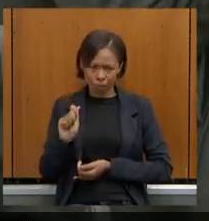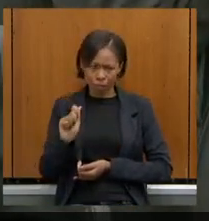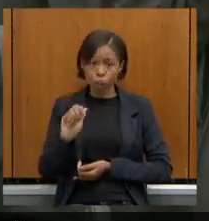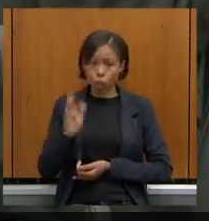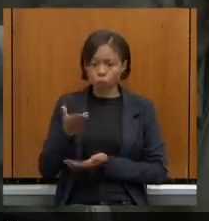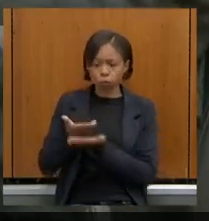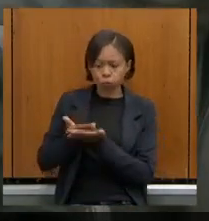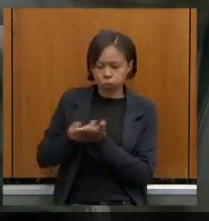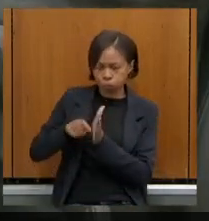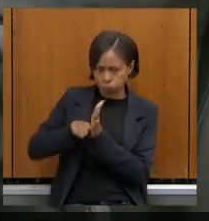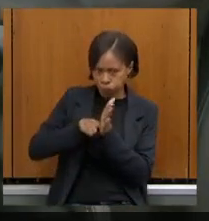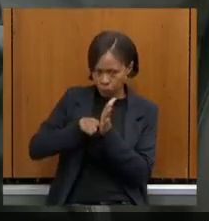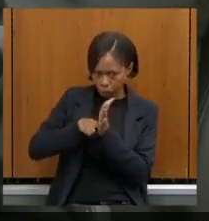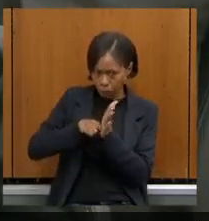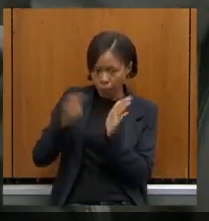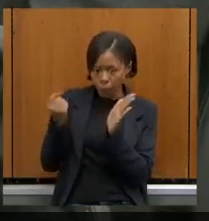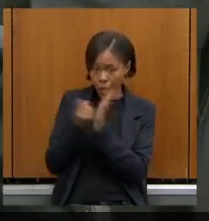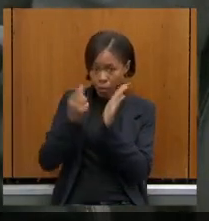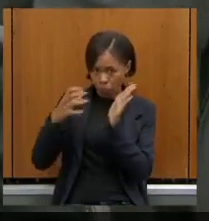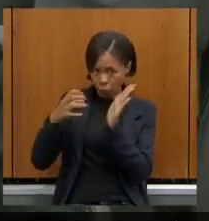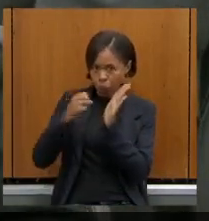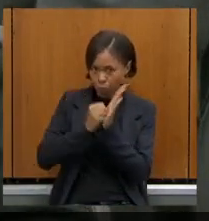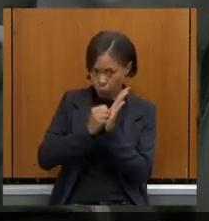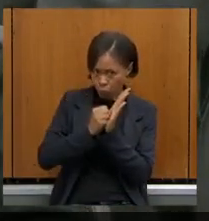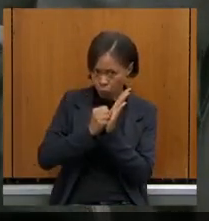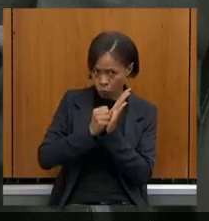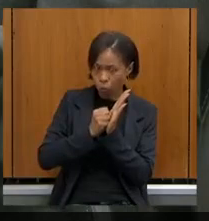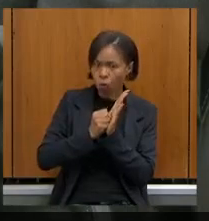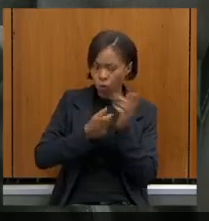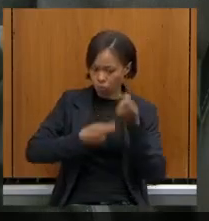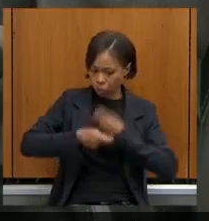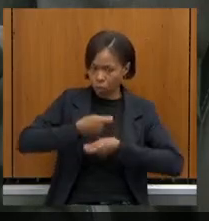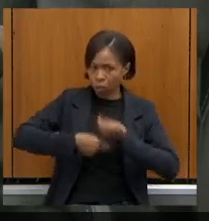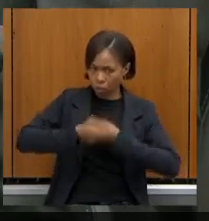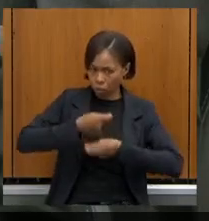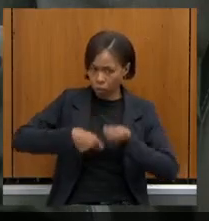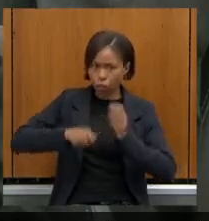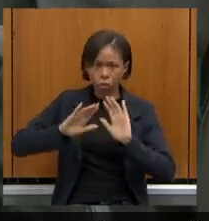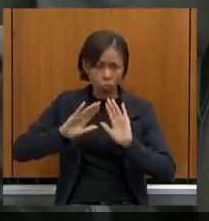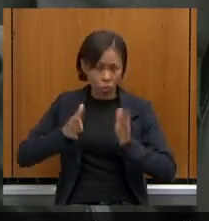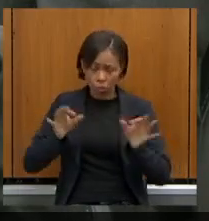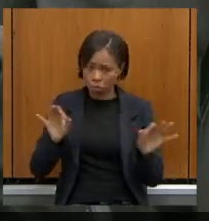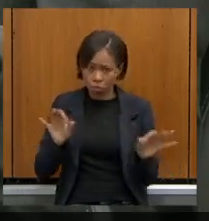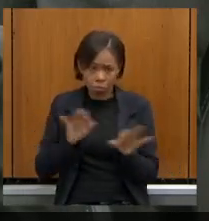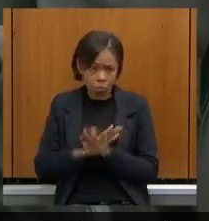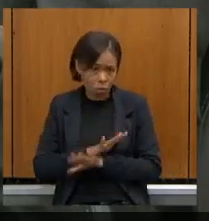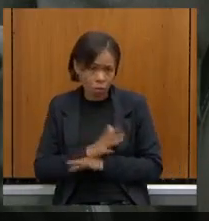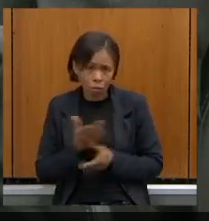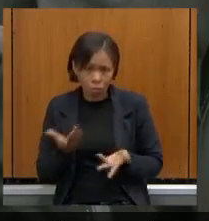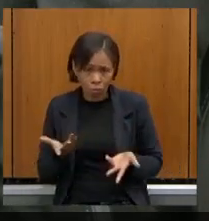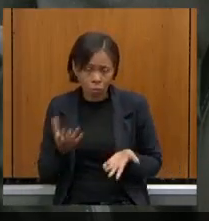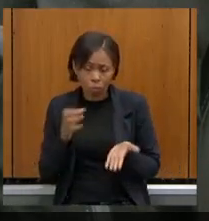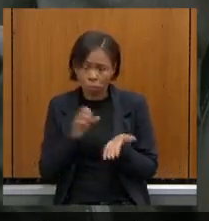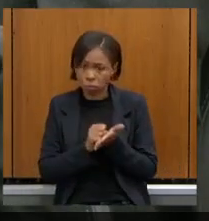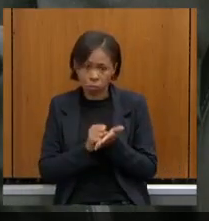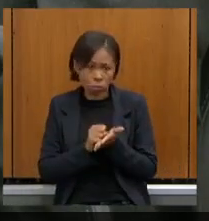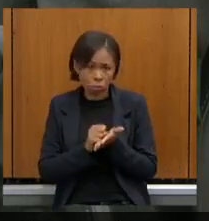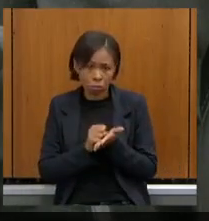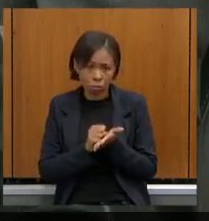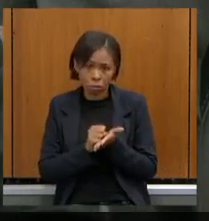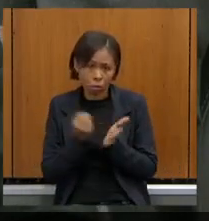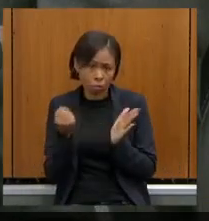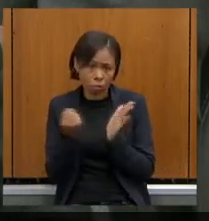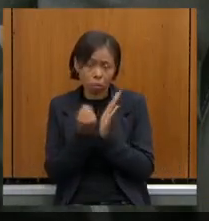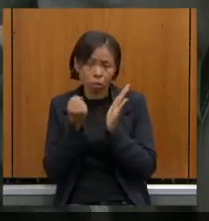tombamento administrativo pronto tombamos administrativamente com base no que a Assembleia fez a